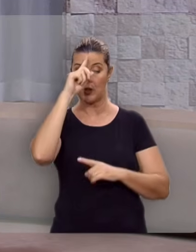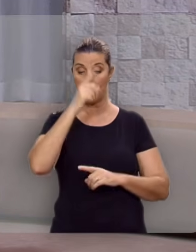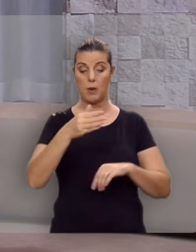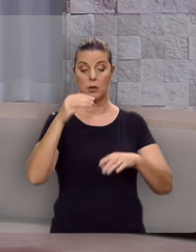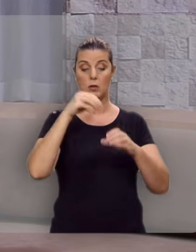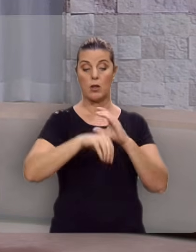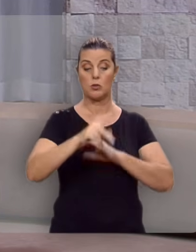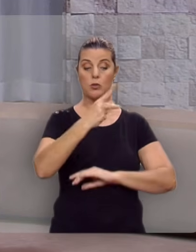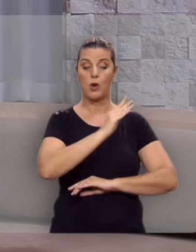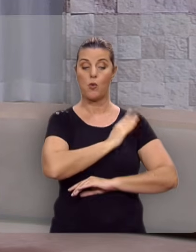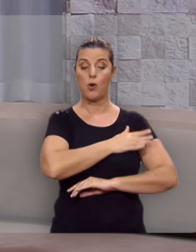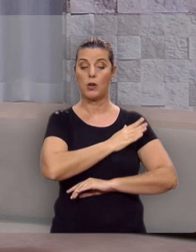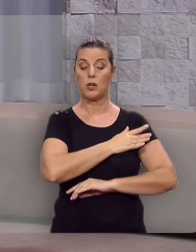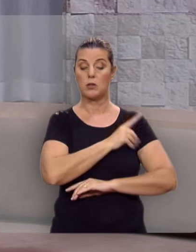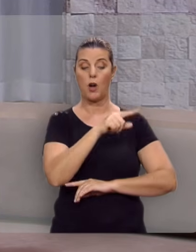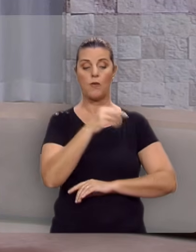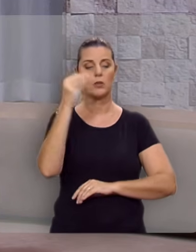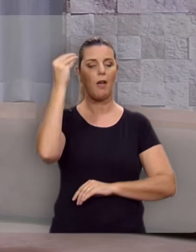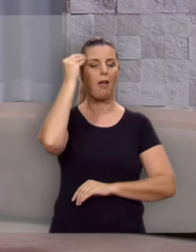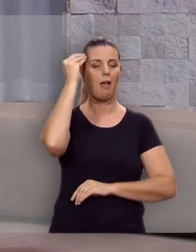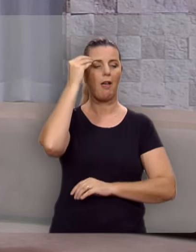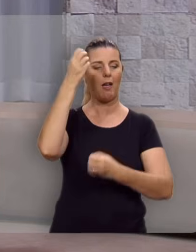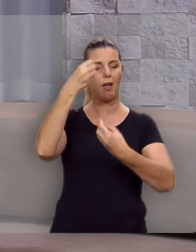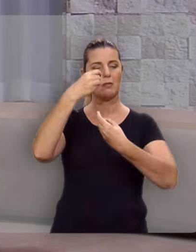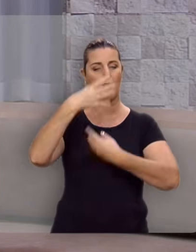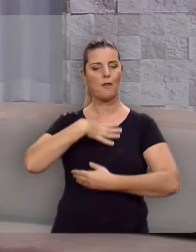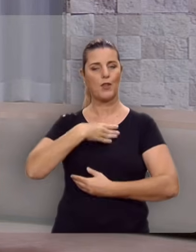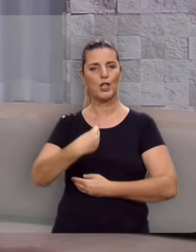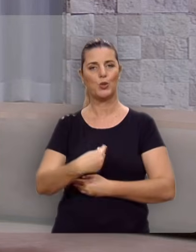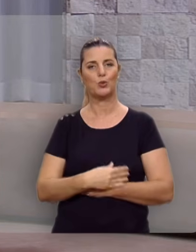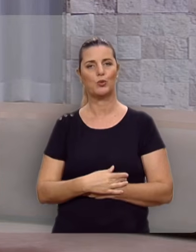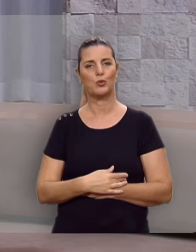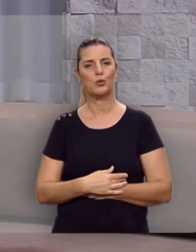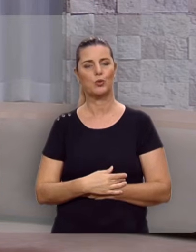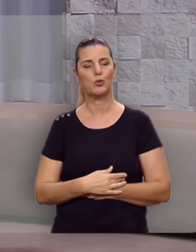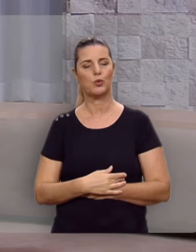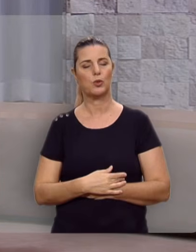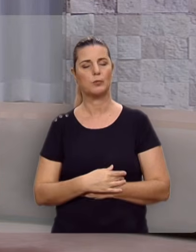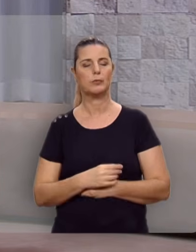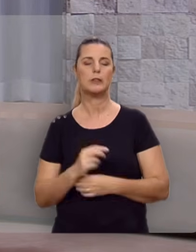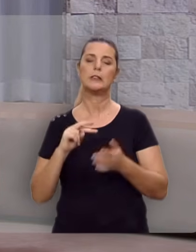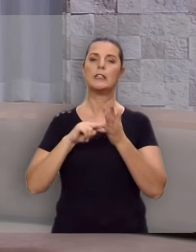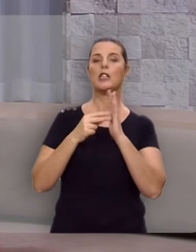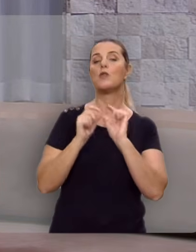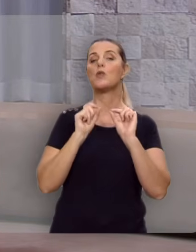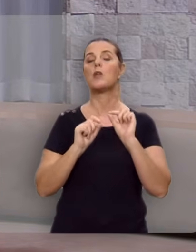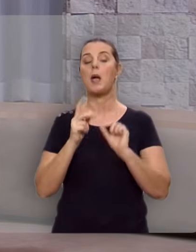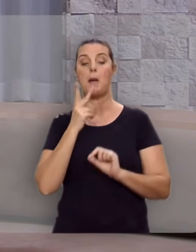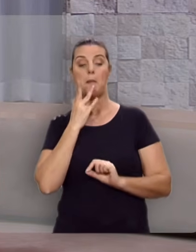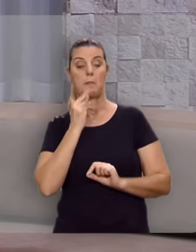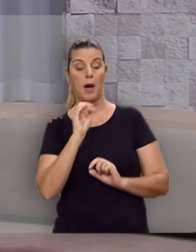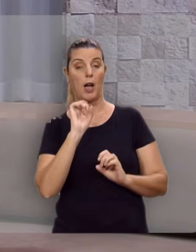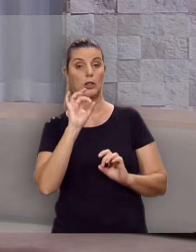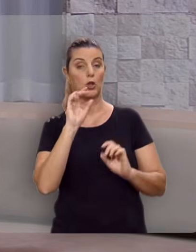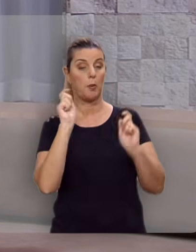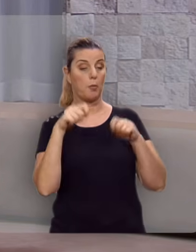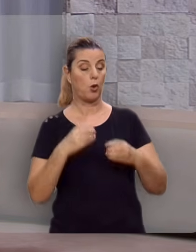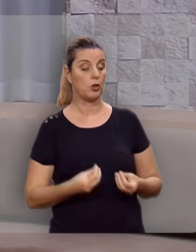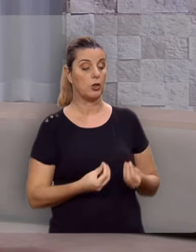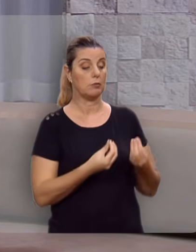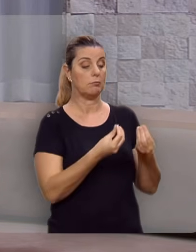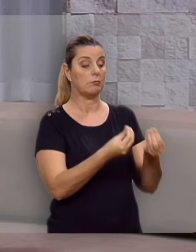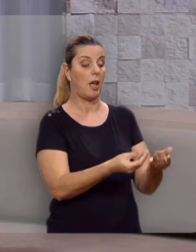te ordeno estarão no teu coração e tu as inculcarás aos seus filhos. Ou seja, o pai só pode